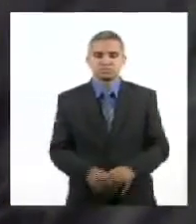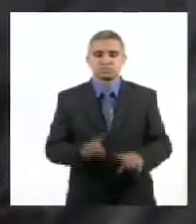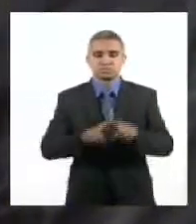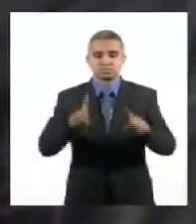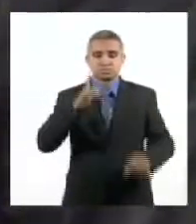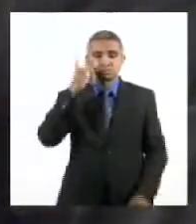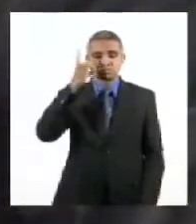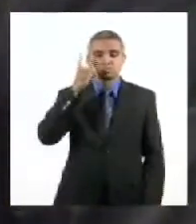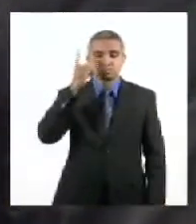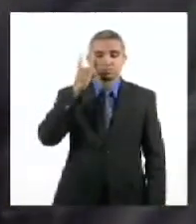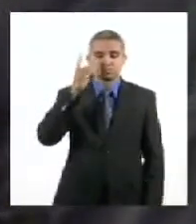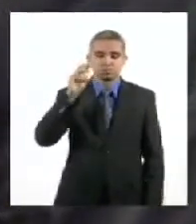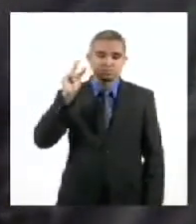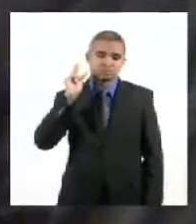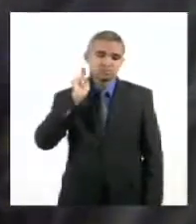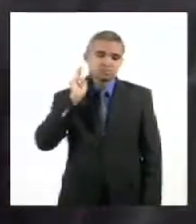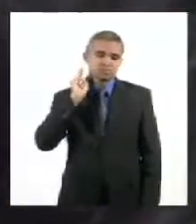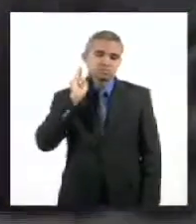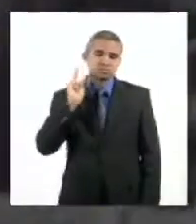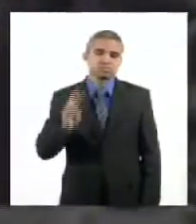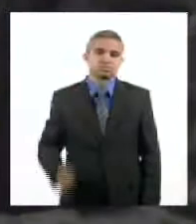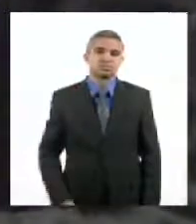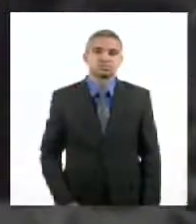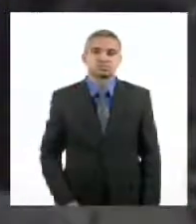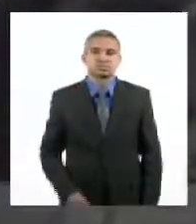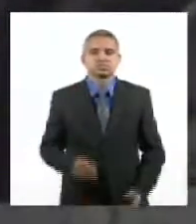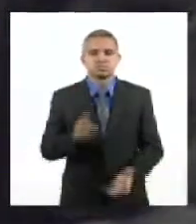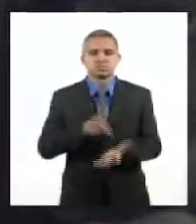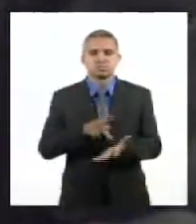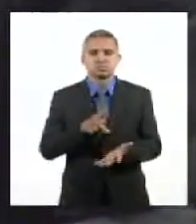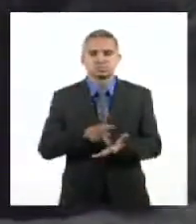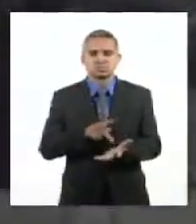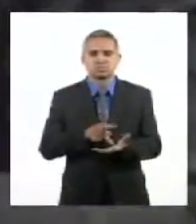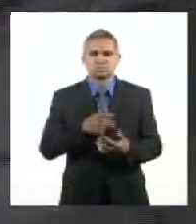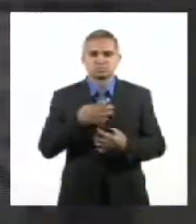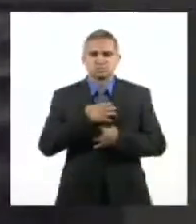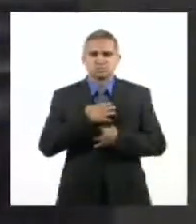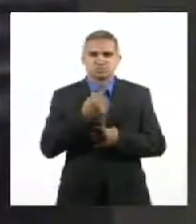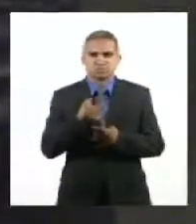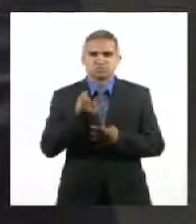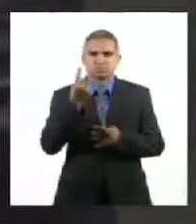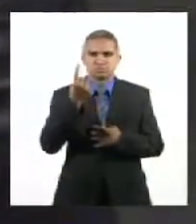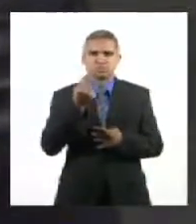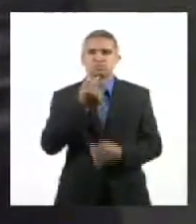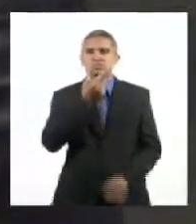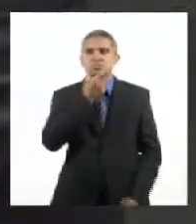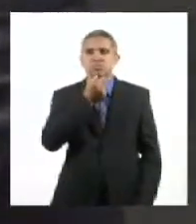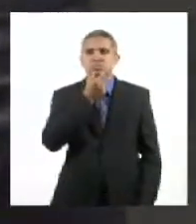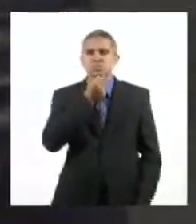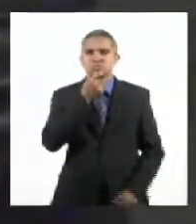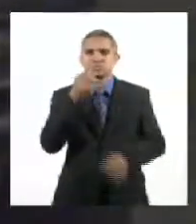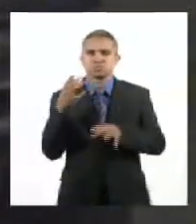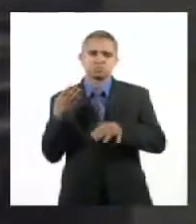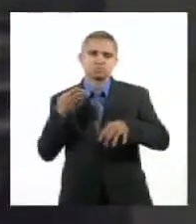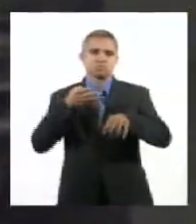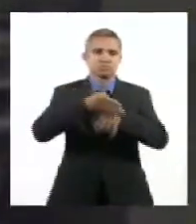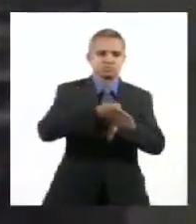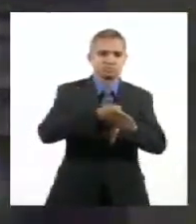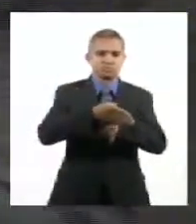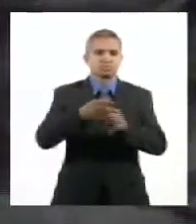é de muito se estranhar uma empresa chega ao município e toma conta dos prédios públicos. Eu queria